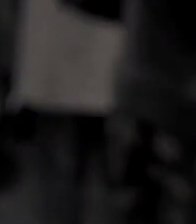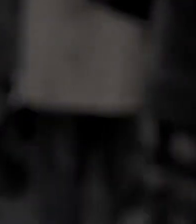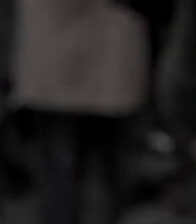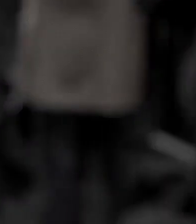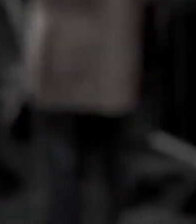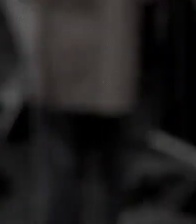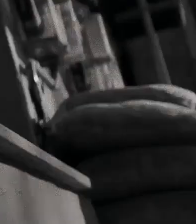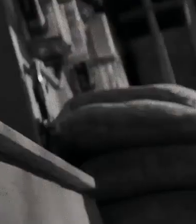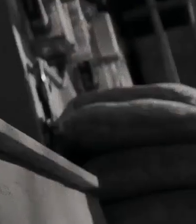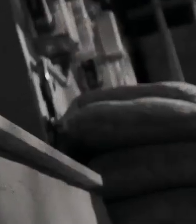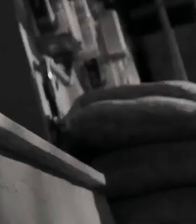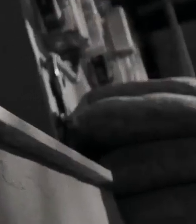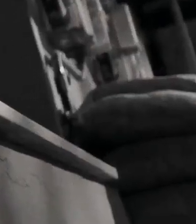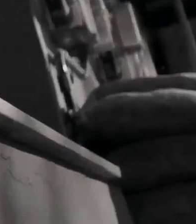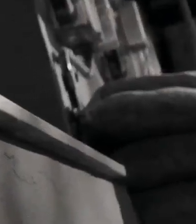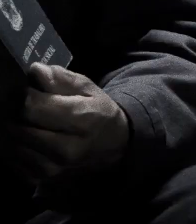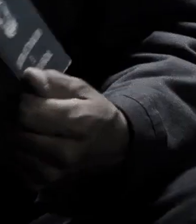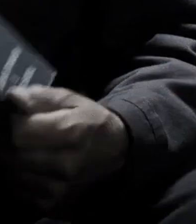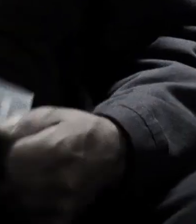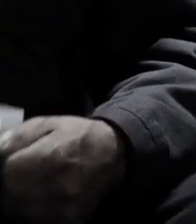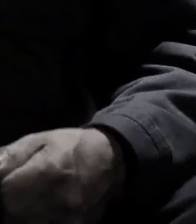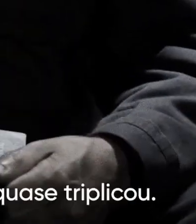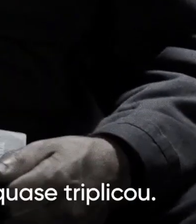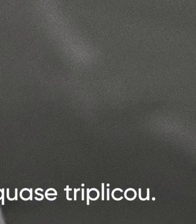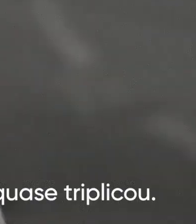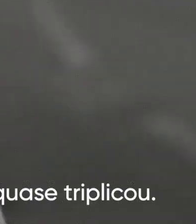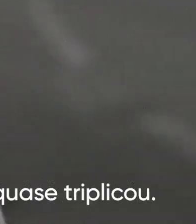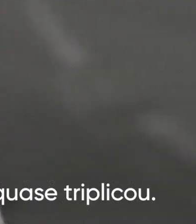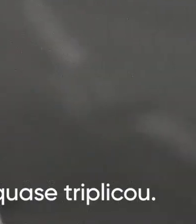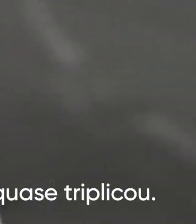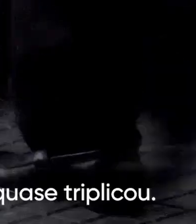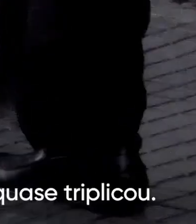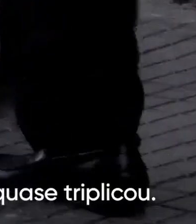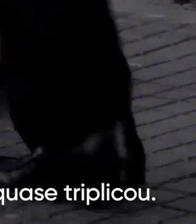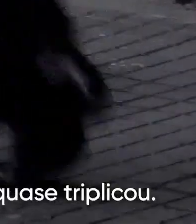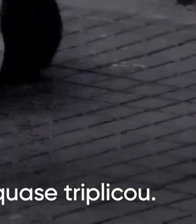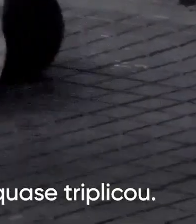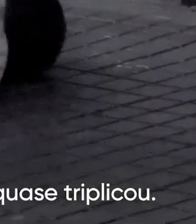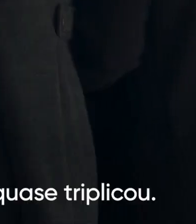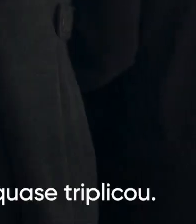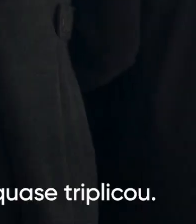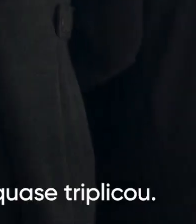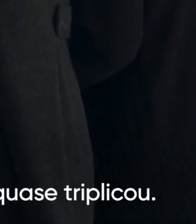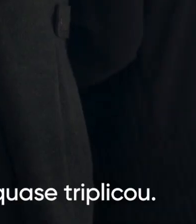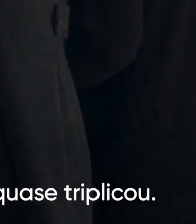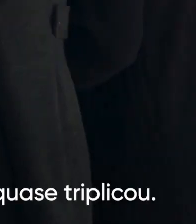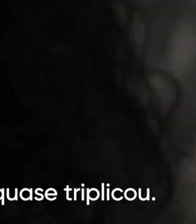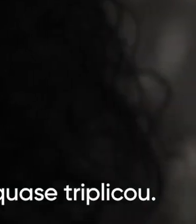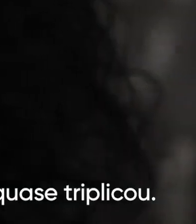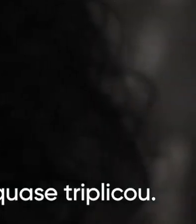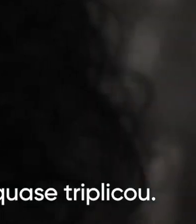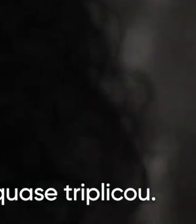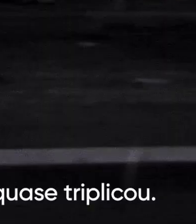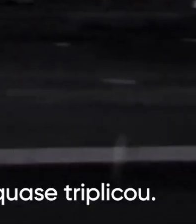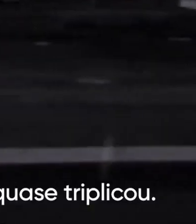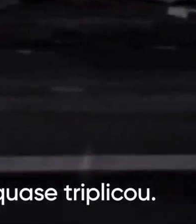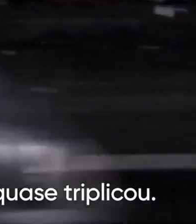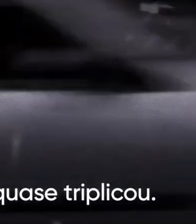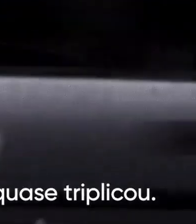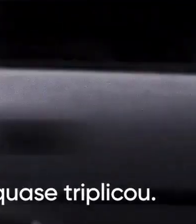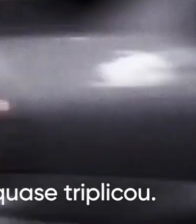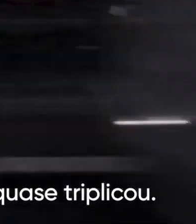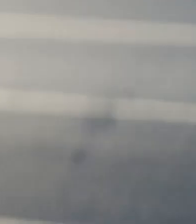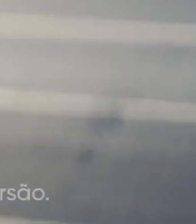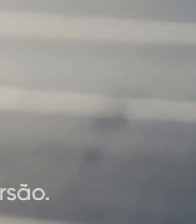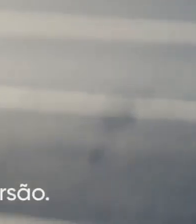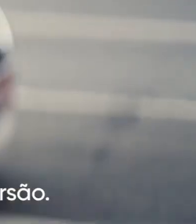Perdemos muito nos últimos anos. Não era preciso. Em 6 meses, o número de brasileiros que vivem na pobreza quase